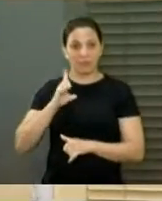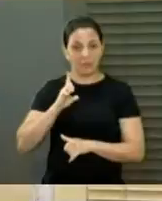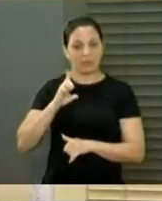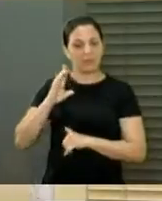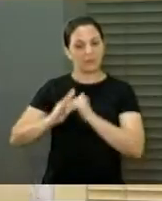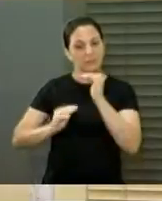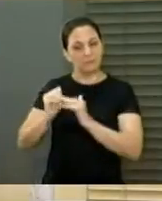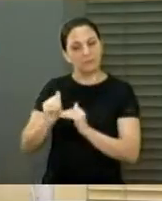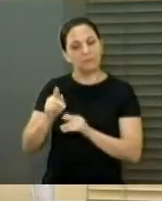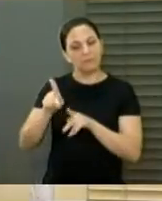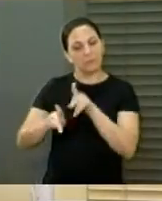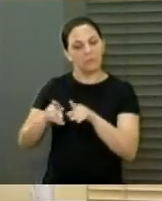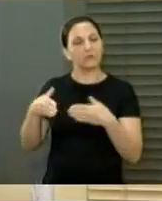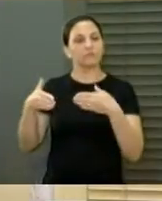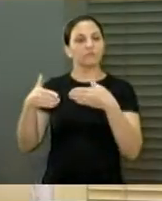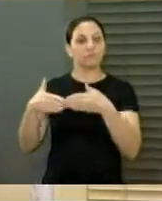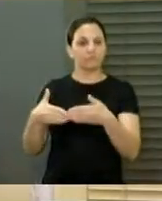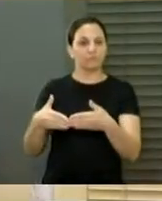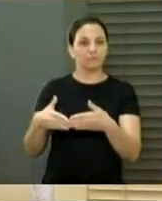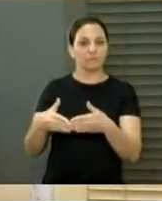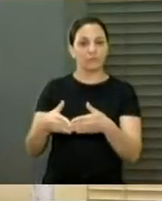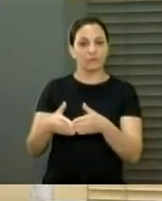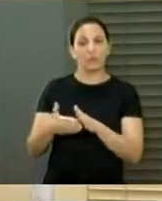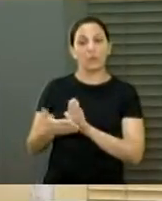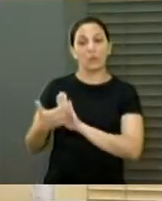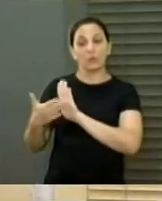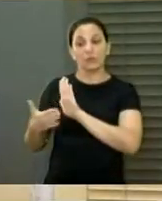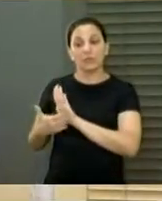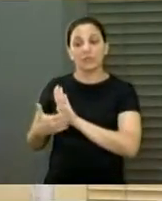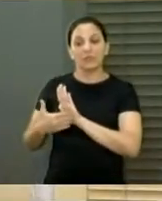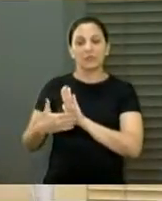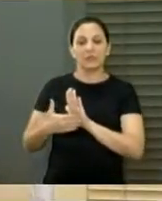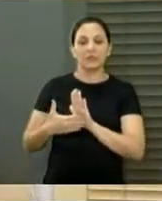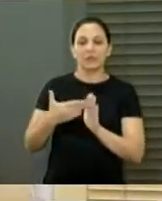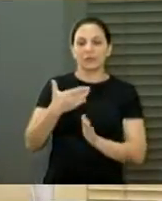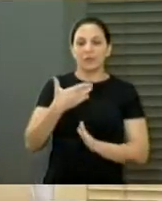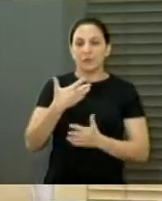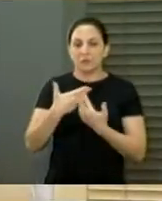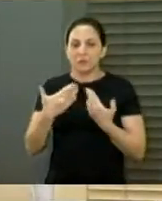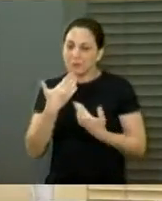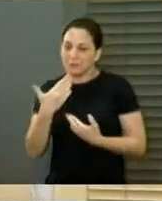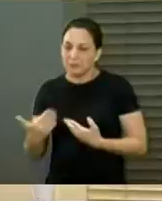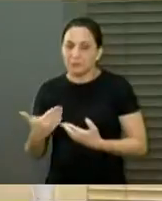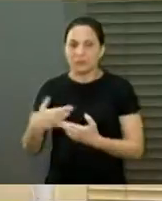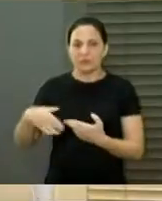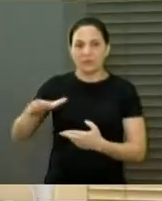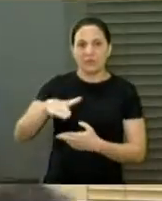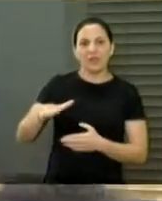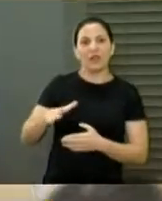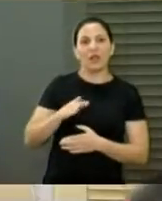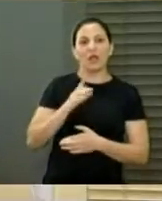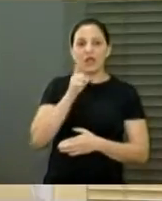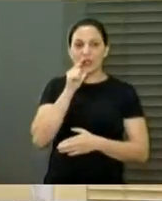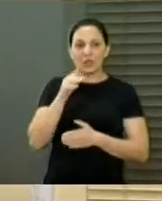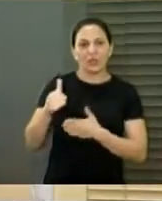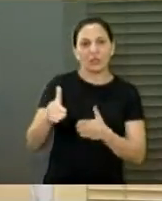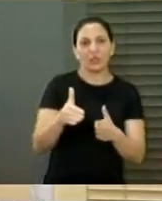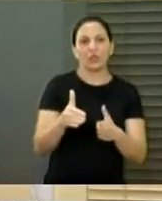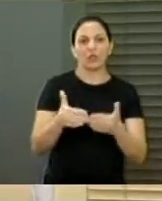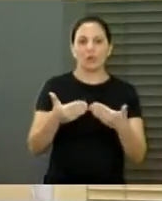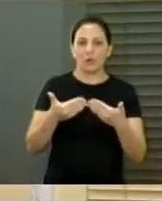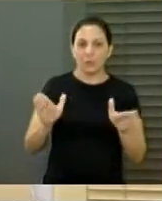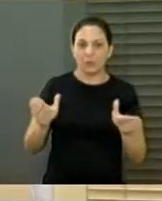aos munícipes. Levei demandas recebidas no gabinete em relação aos nossos córregos, sobre a abertura